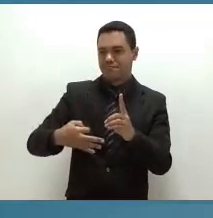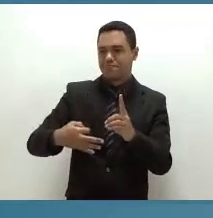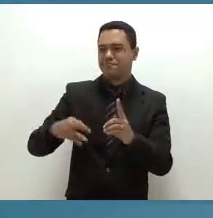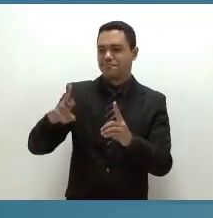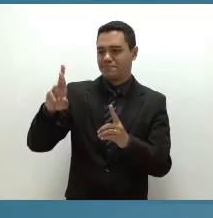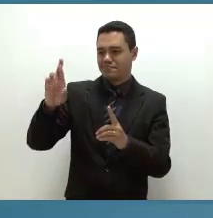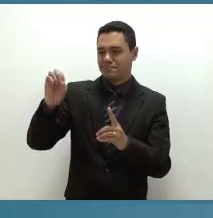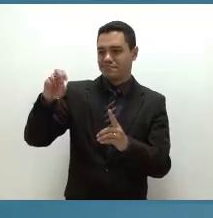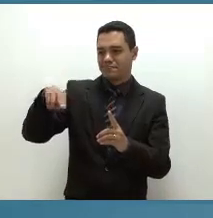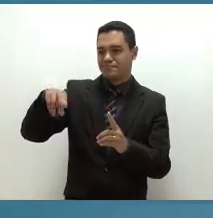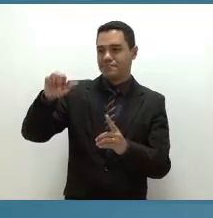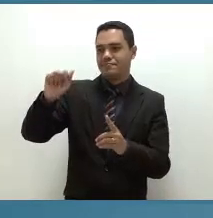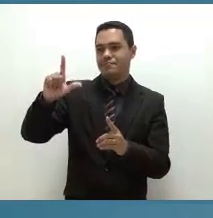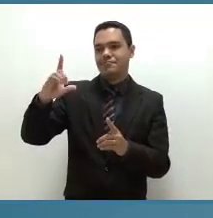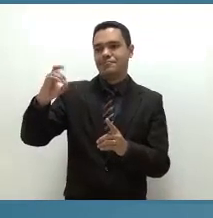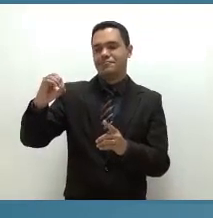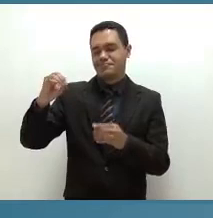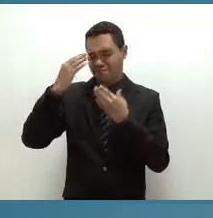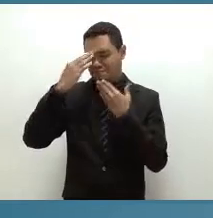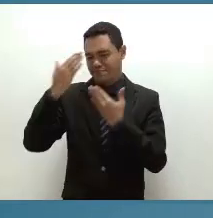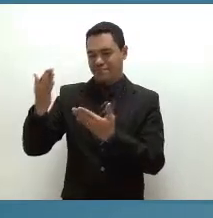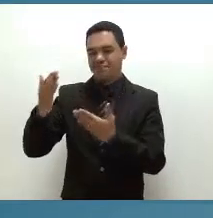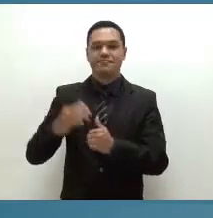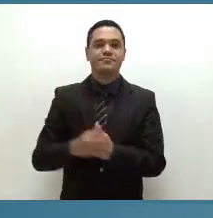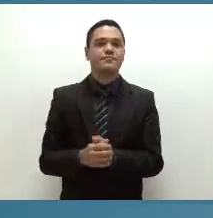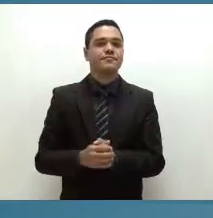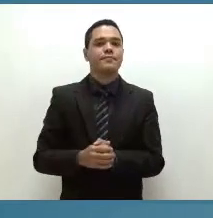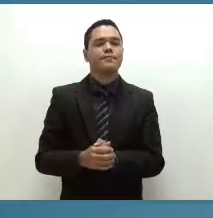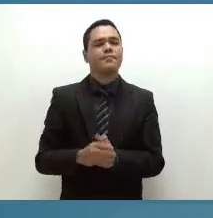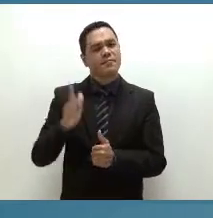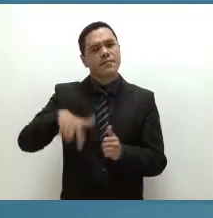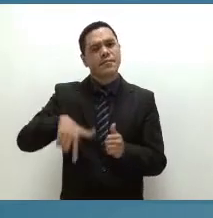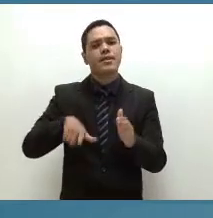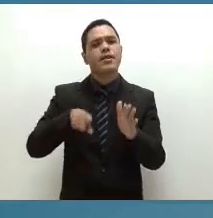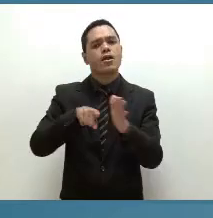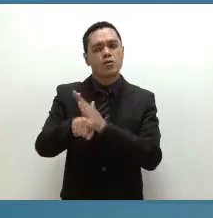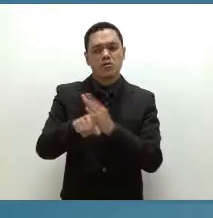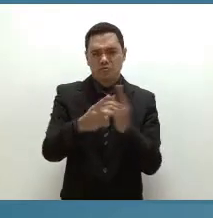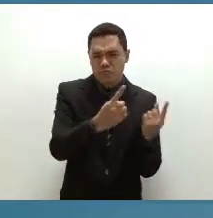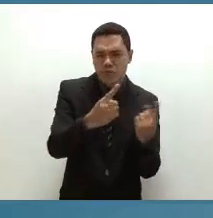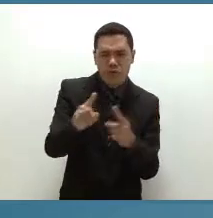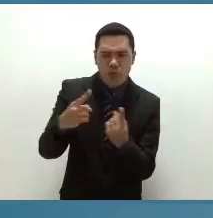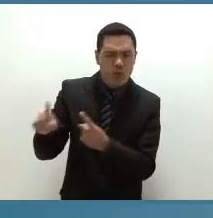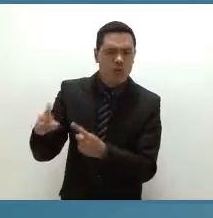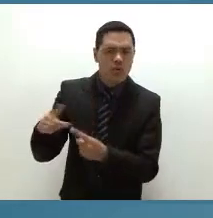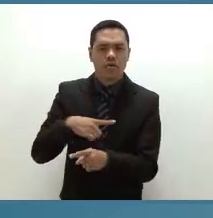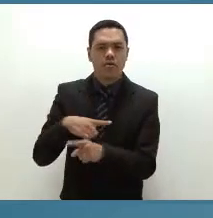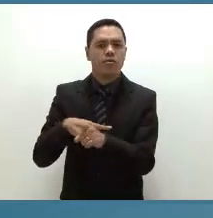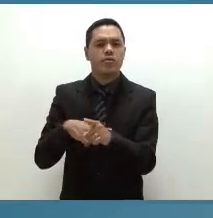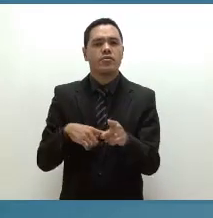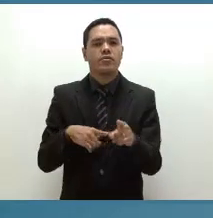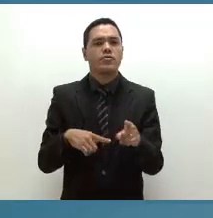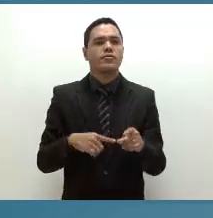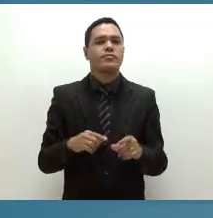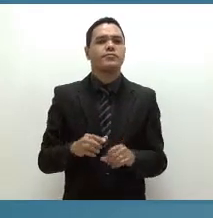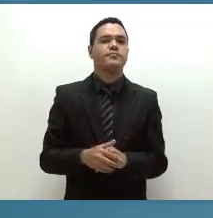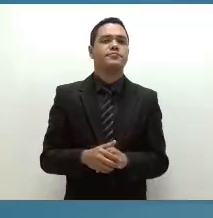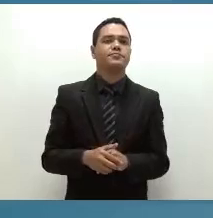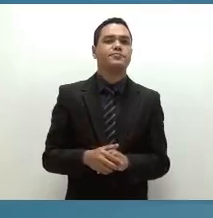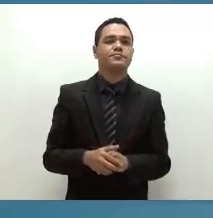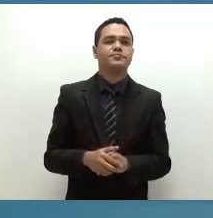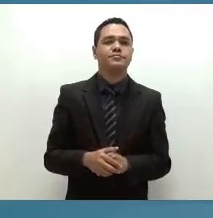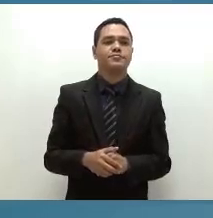alguma manifestação contrária dos demais desembargadores para a eleição ser por aclamação do desembargador Roberto